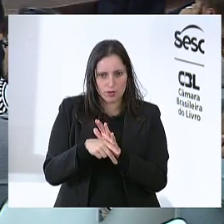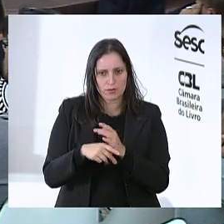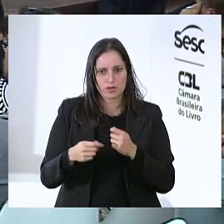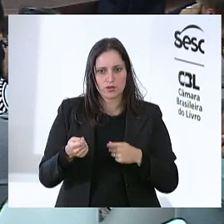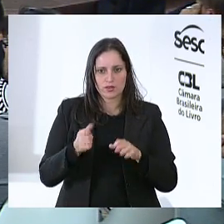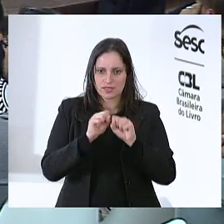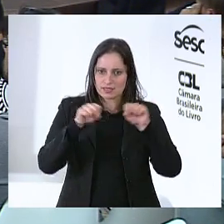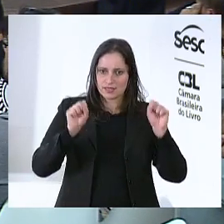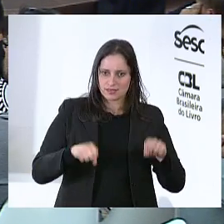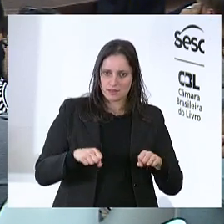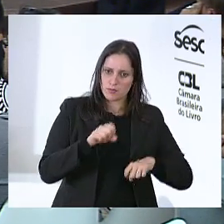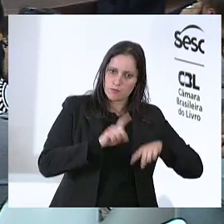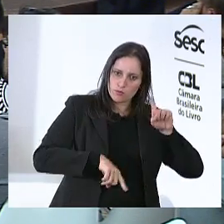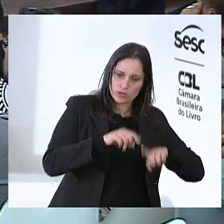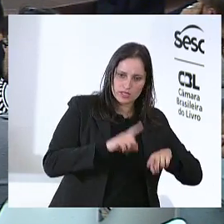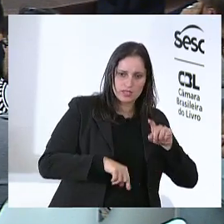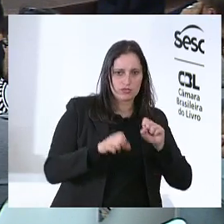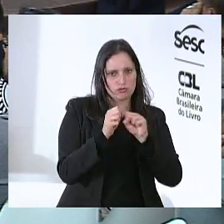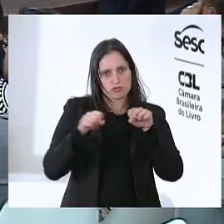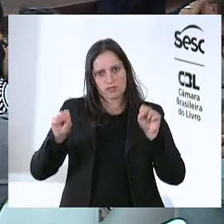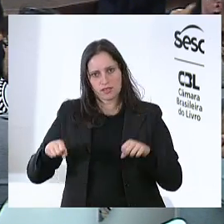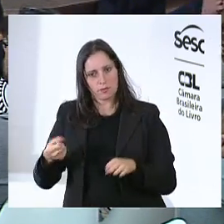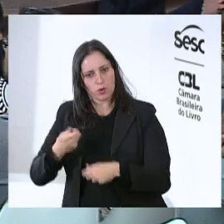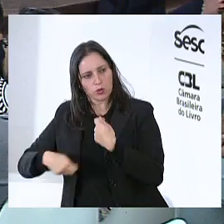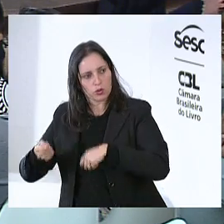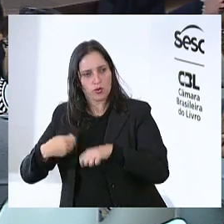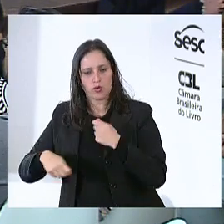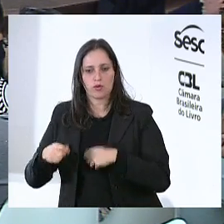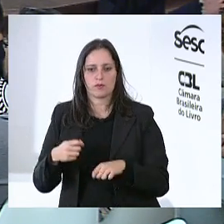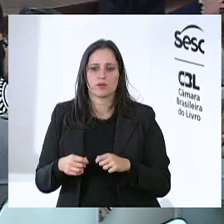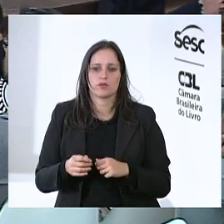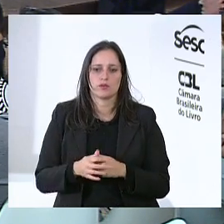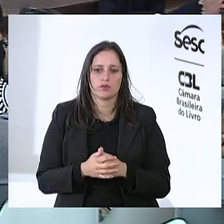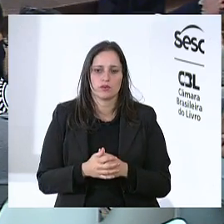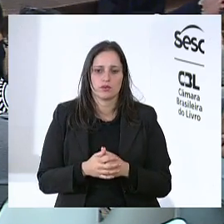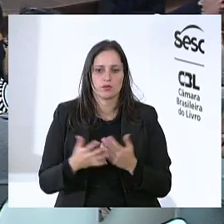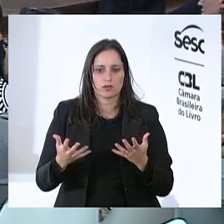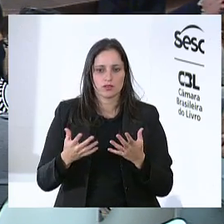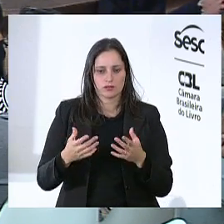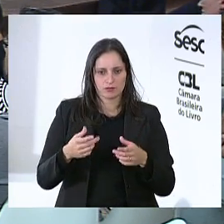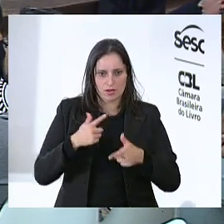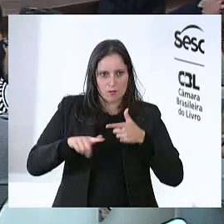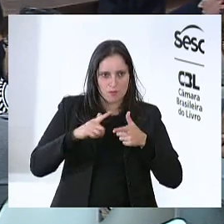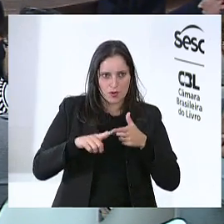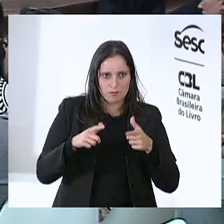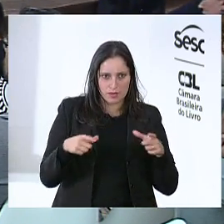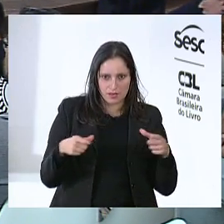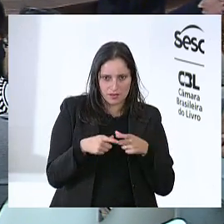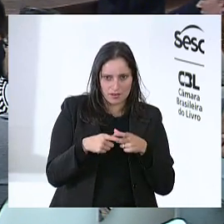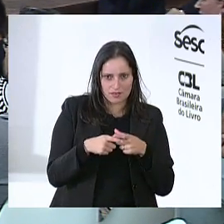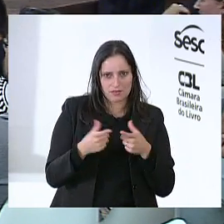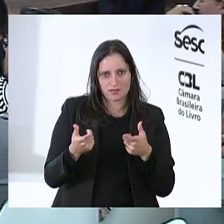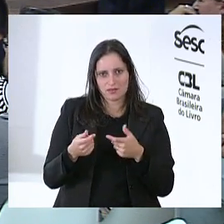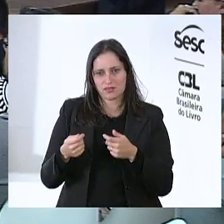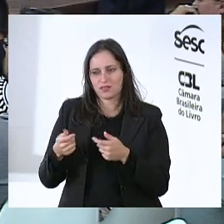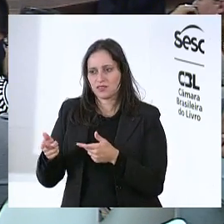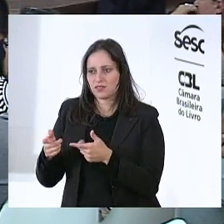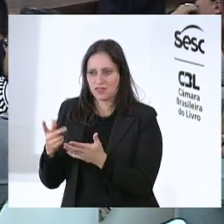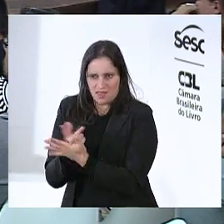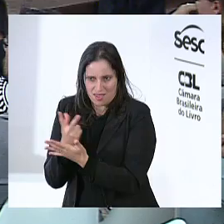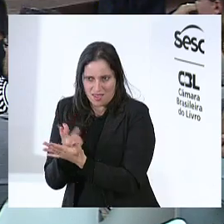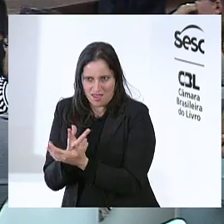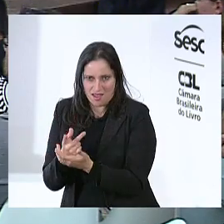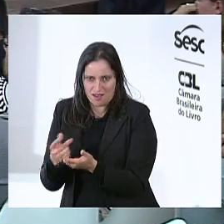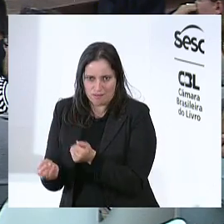do próprio ser humano. Né, e quando a gente reduz todos os problemas, seja de corrupção, tortura,